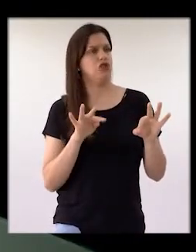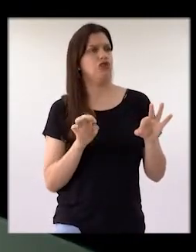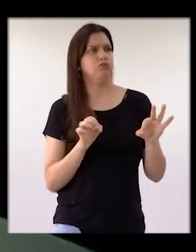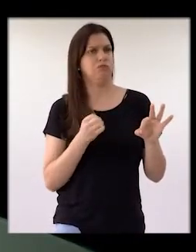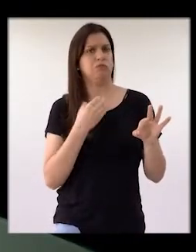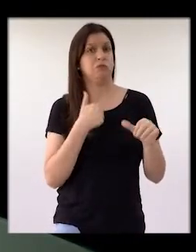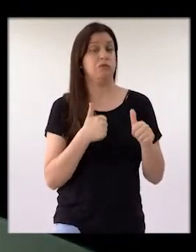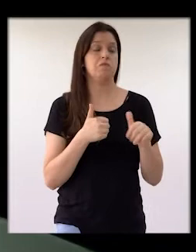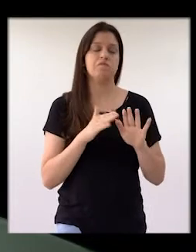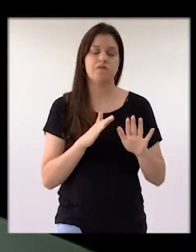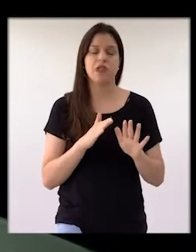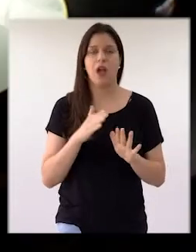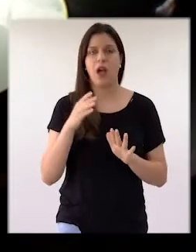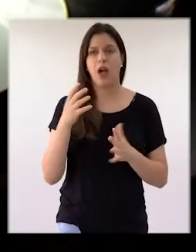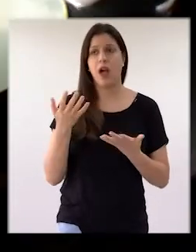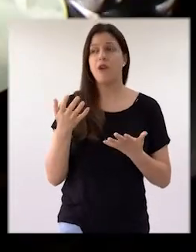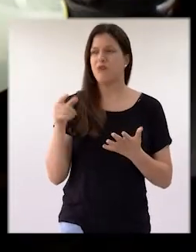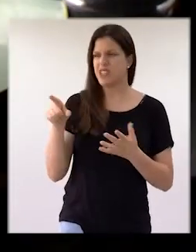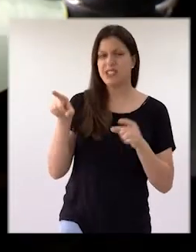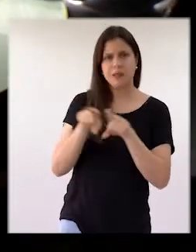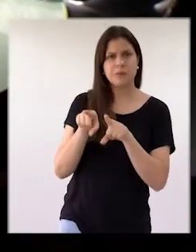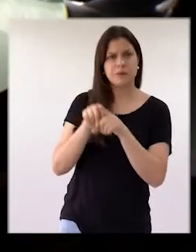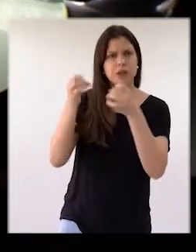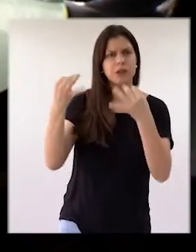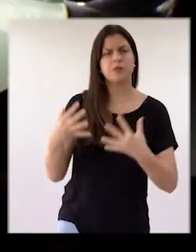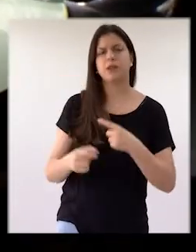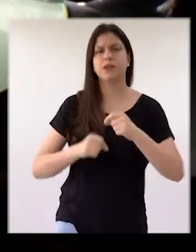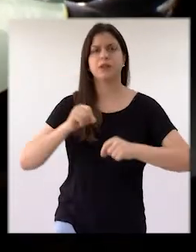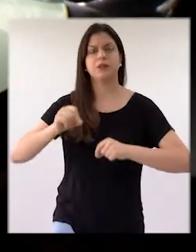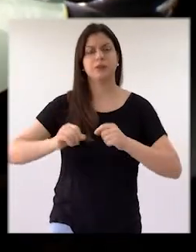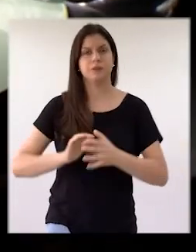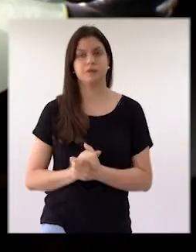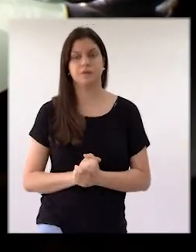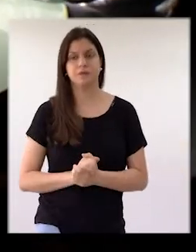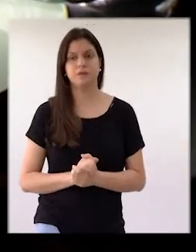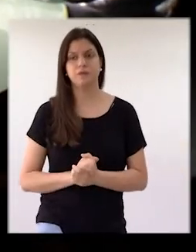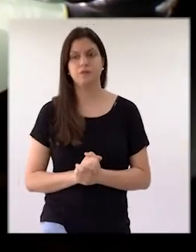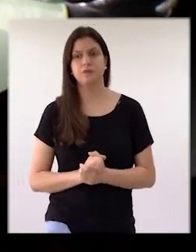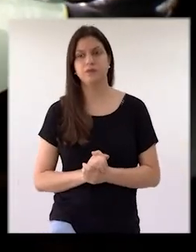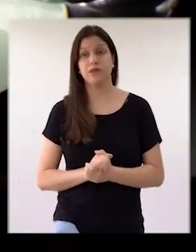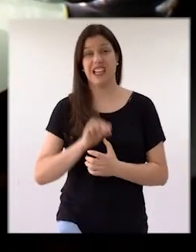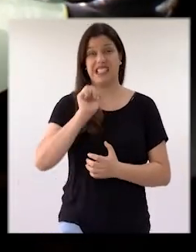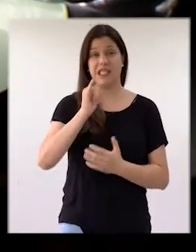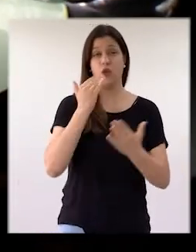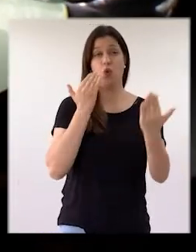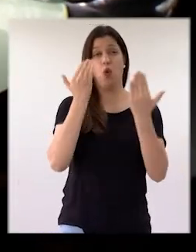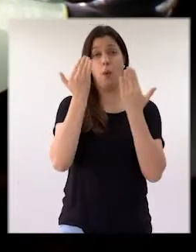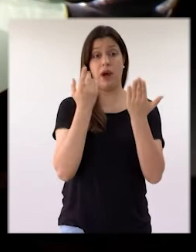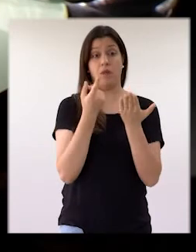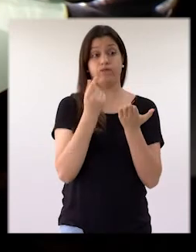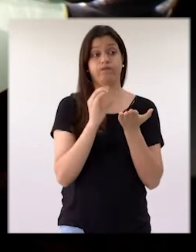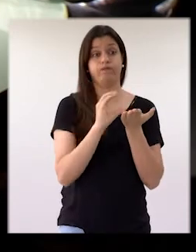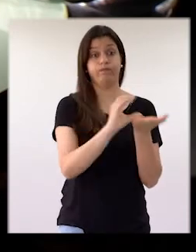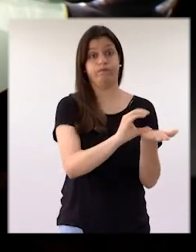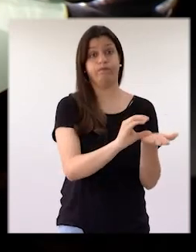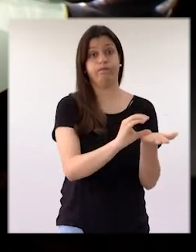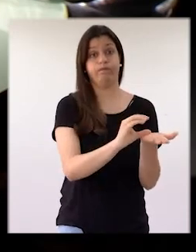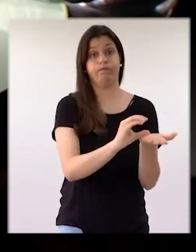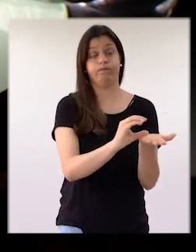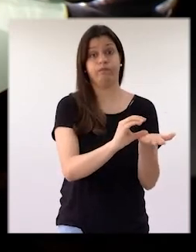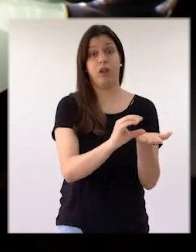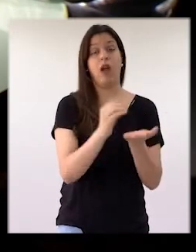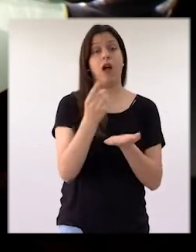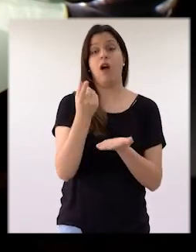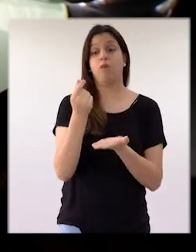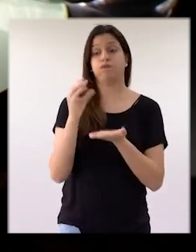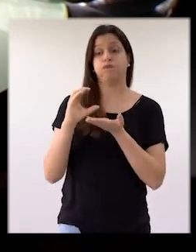eficiente pelo que a gente observou. Então, porque acho que até você indicou que se a gente for comparar